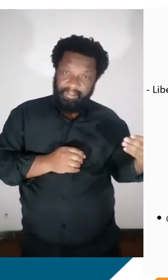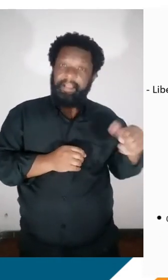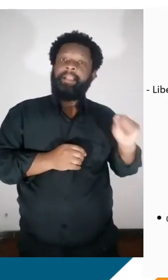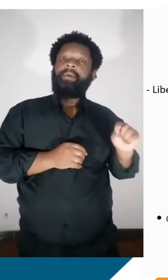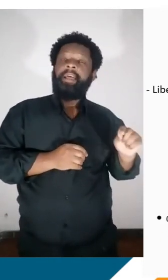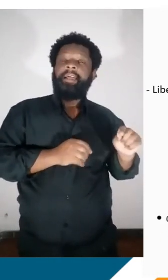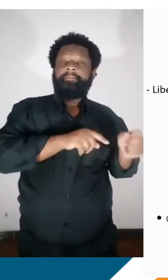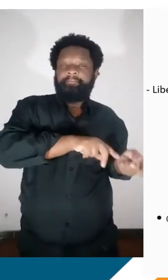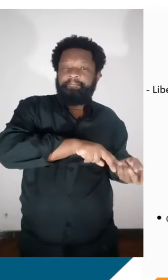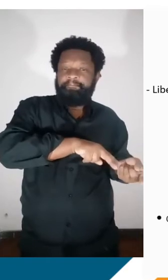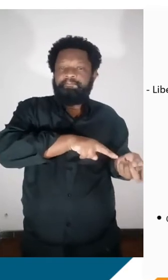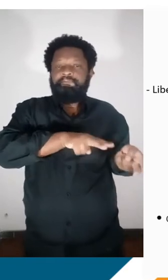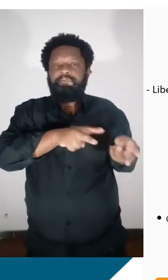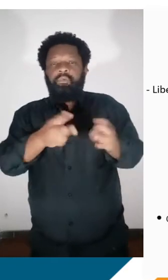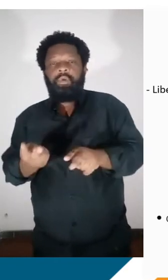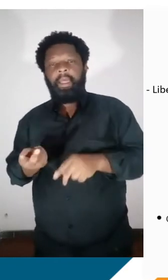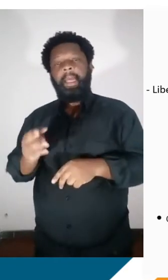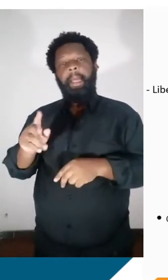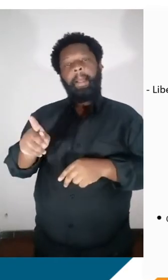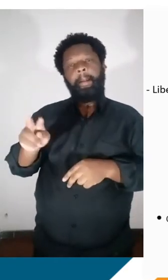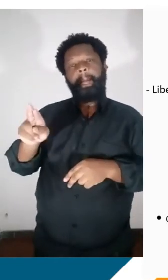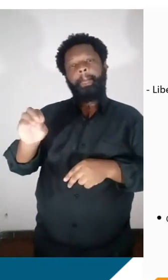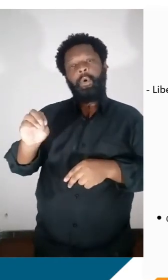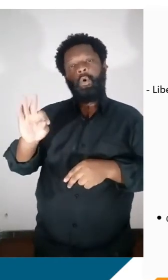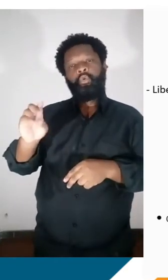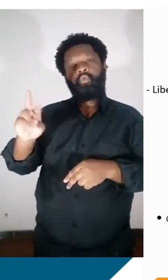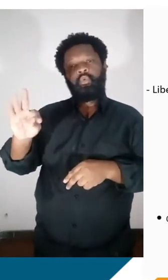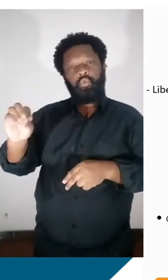se convertendo em produtos e também como